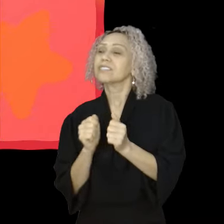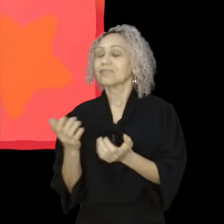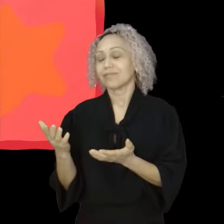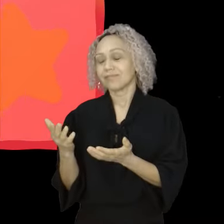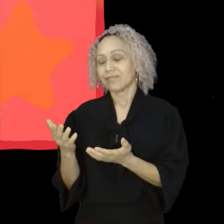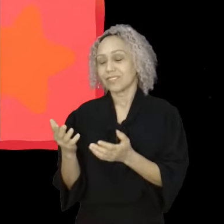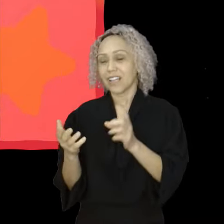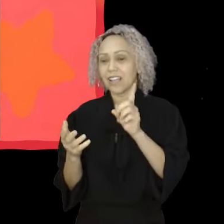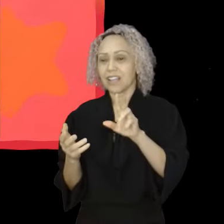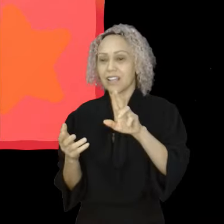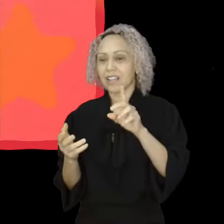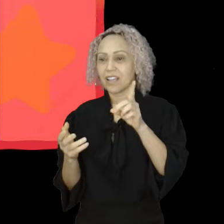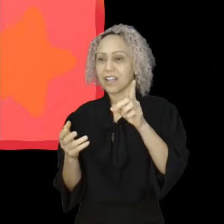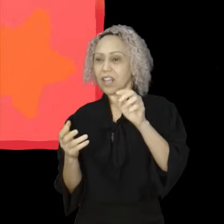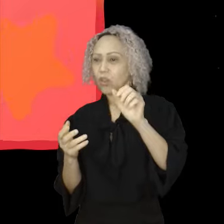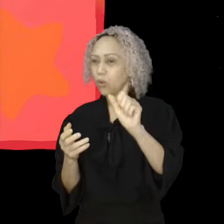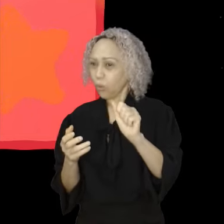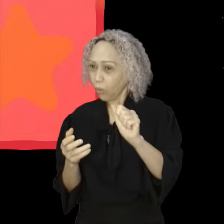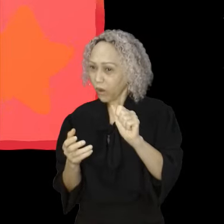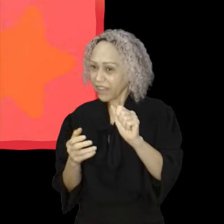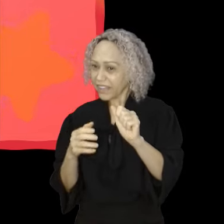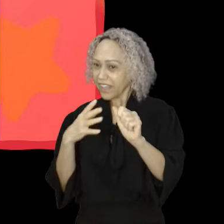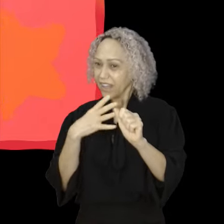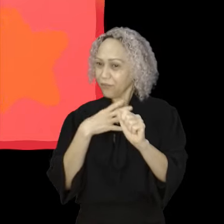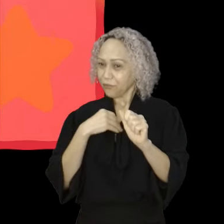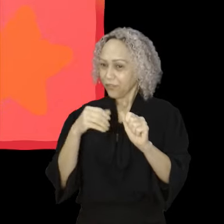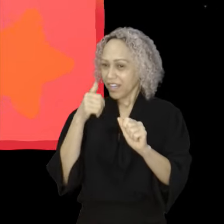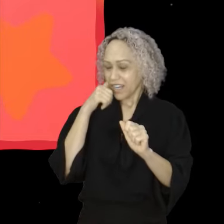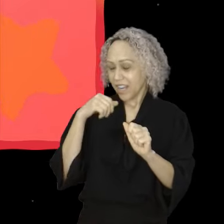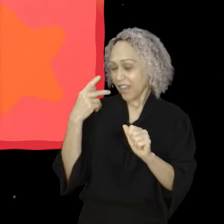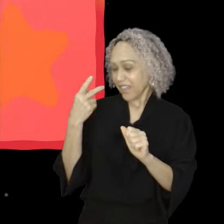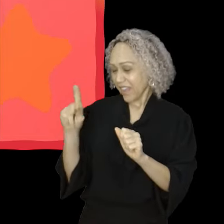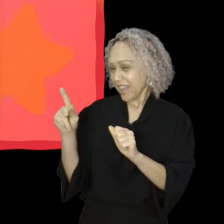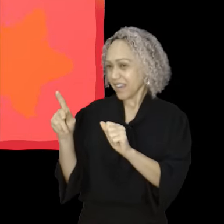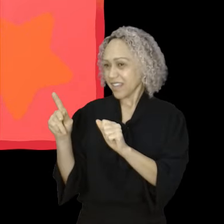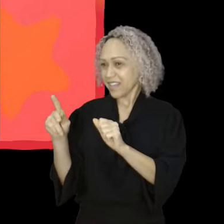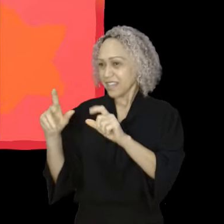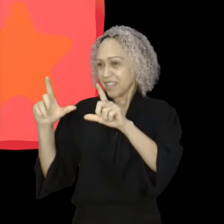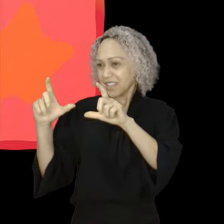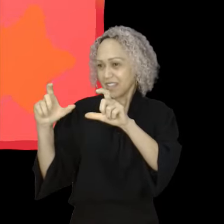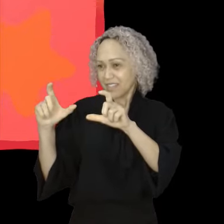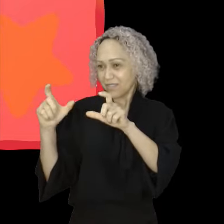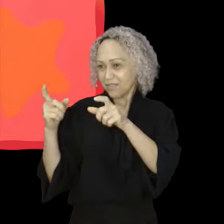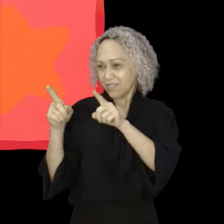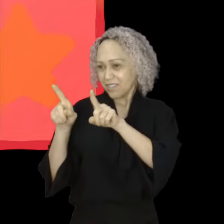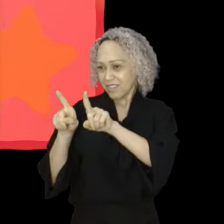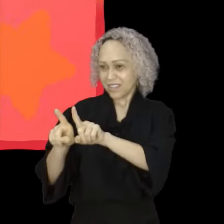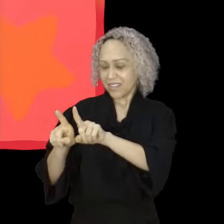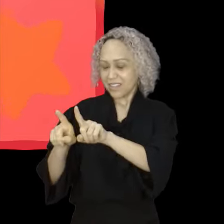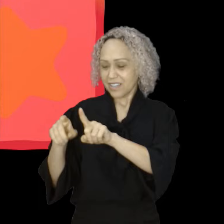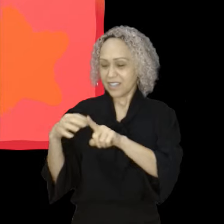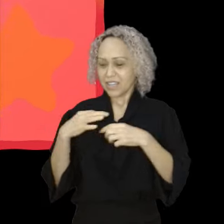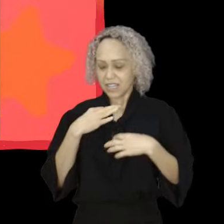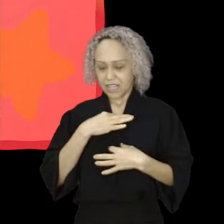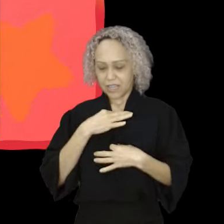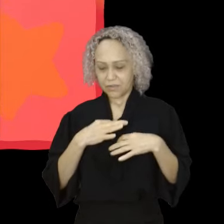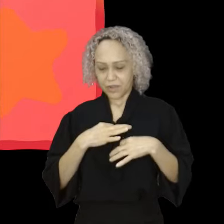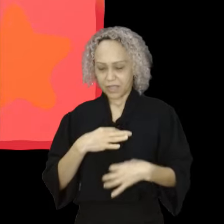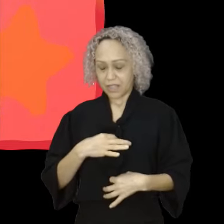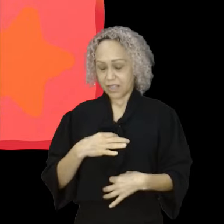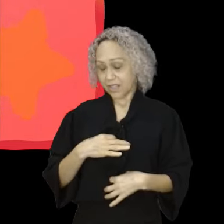Genuíno, óbvio. Na foto, a Duda tá sorrindo um monte, bem ao lado do Genuíno, de camiseta azul clara, de botão e de olhos